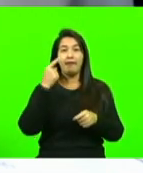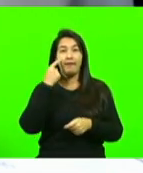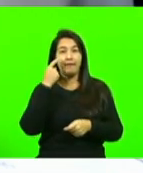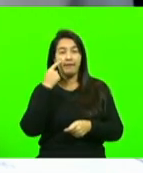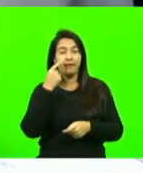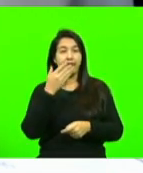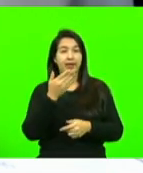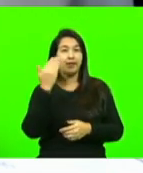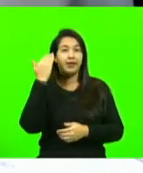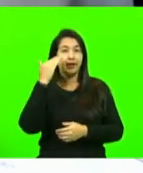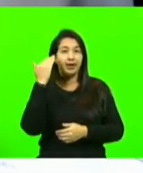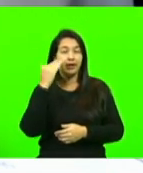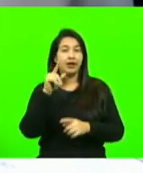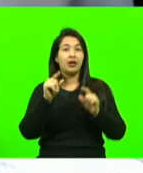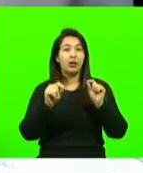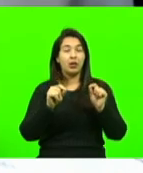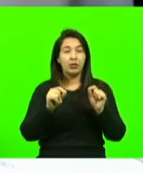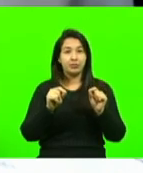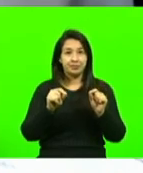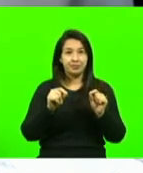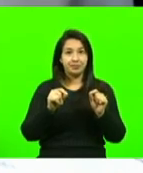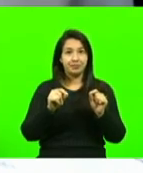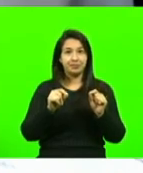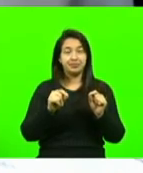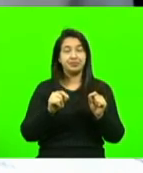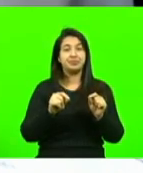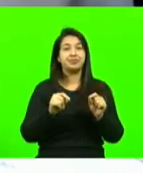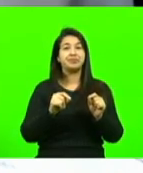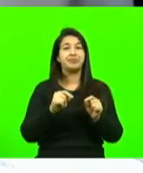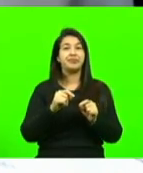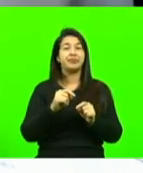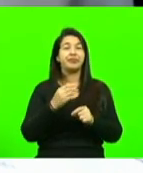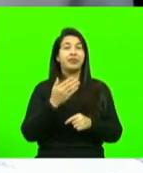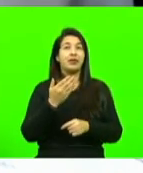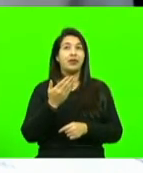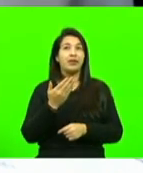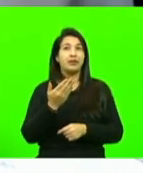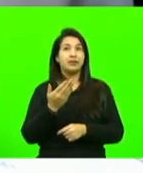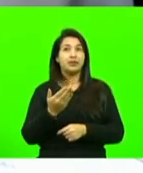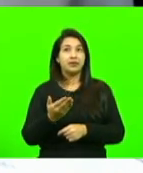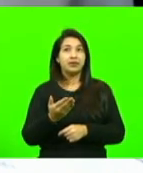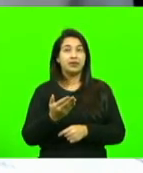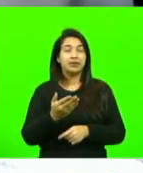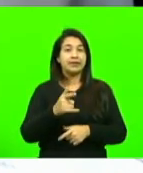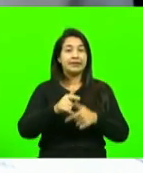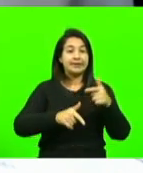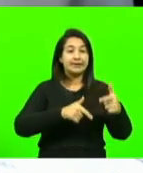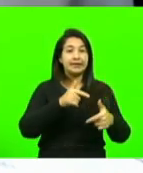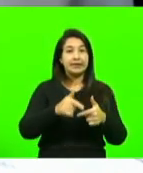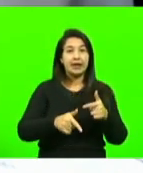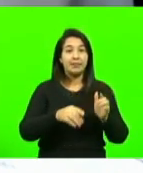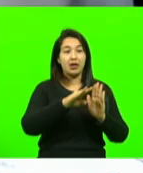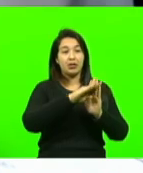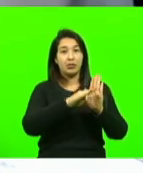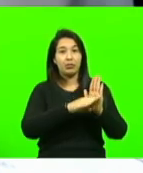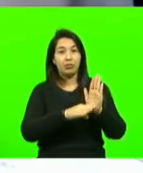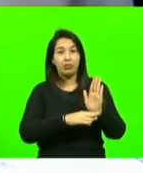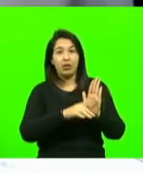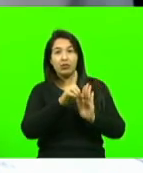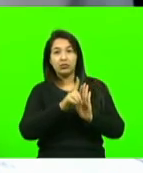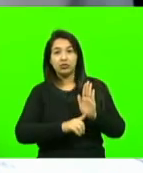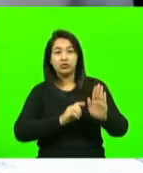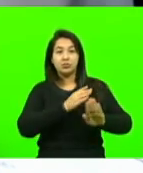quando ela entende que é a sujidade Ou seja é o mercado regula o direito acesso